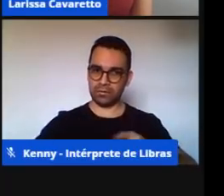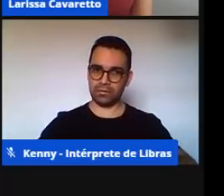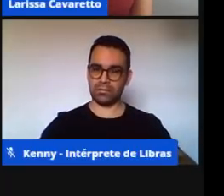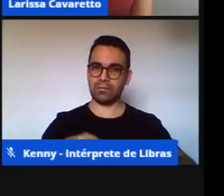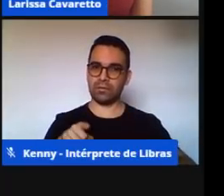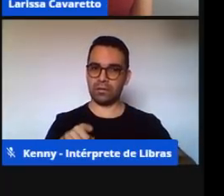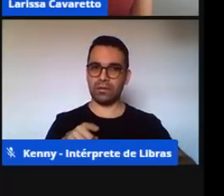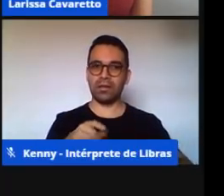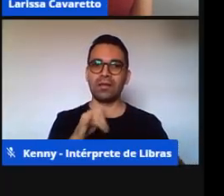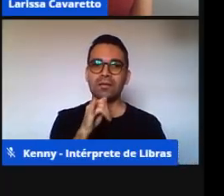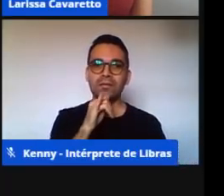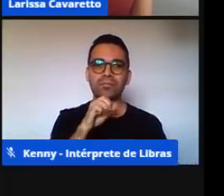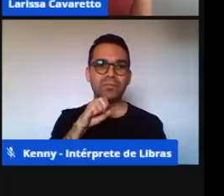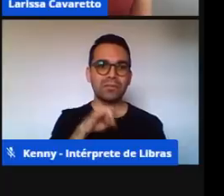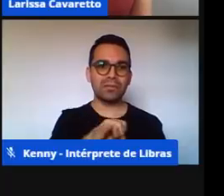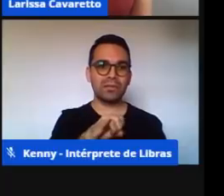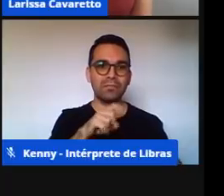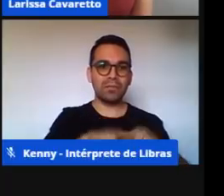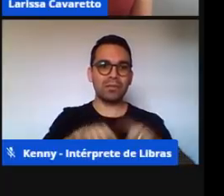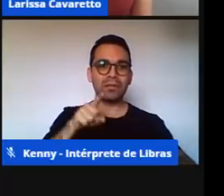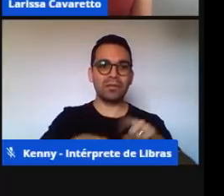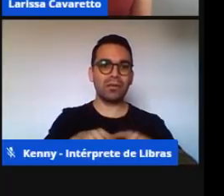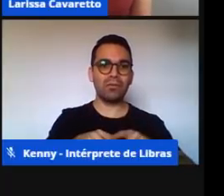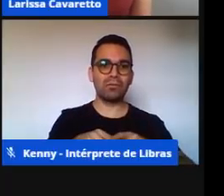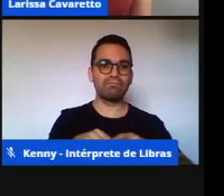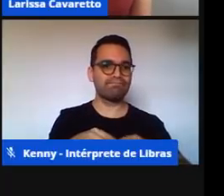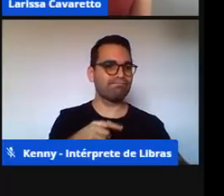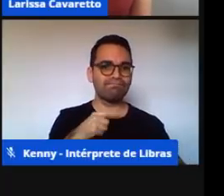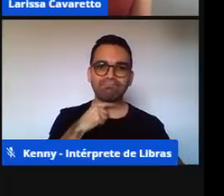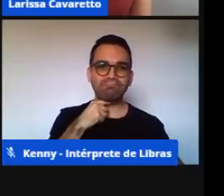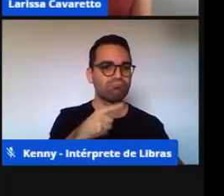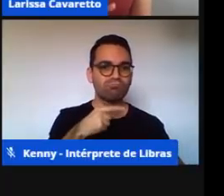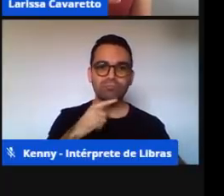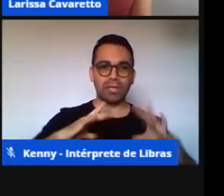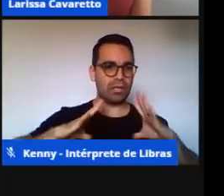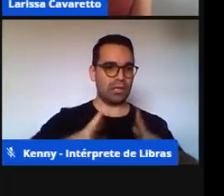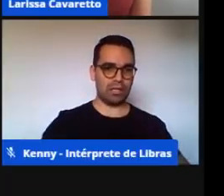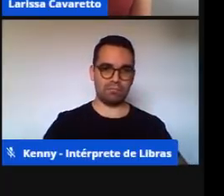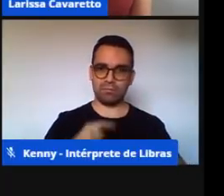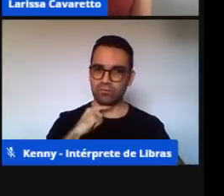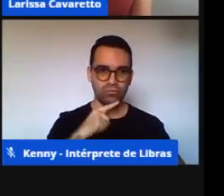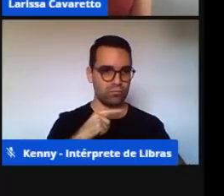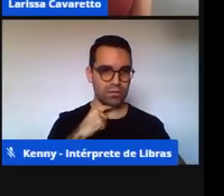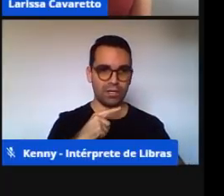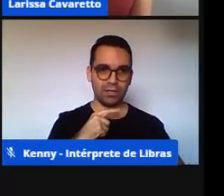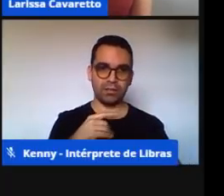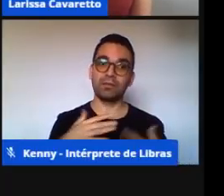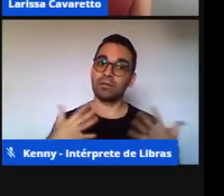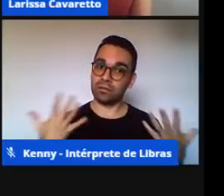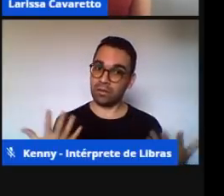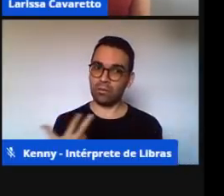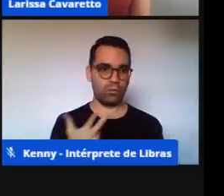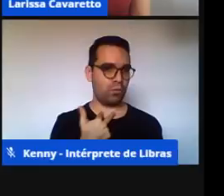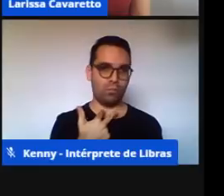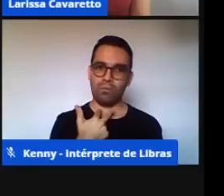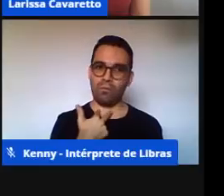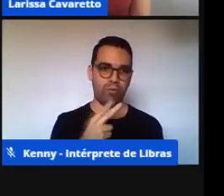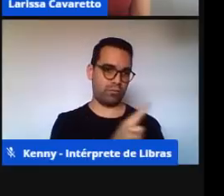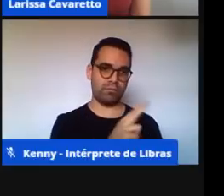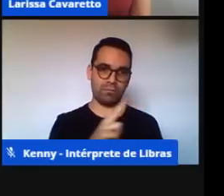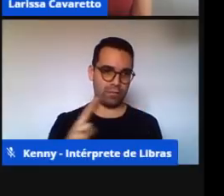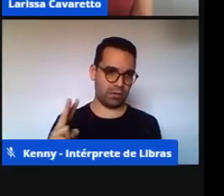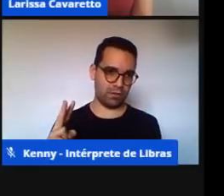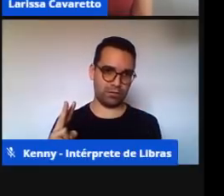ser higienizados, ainda mais que essas crianças botam o brinquedo na boca, tá? Então, antes de passar esse brinquedo para outra criança, tem que ocorrer